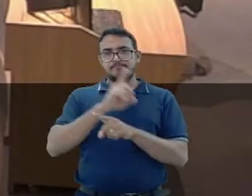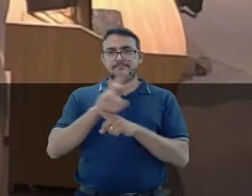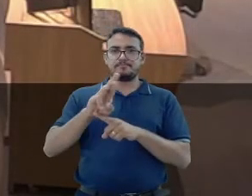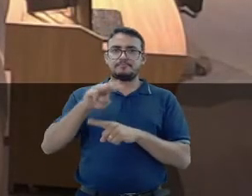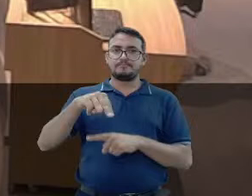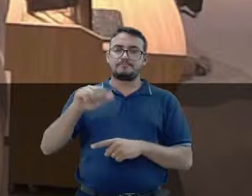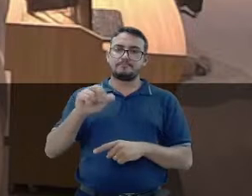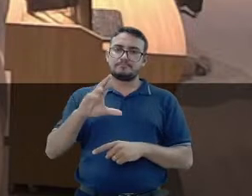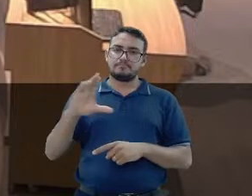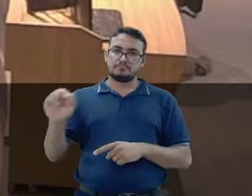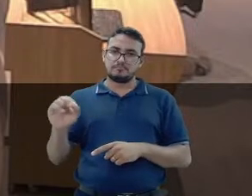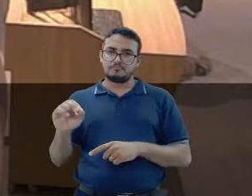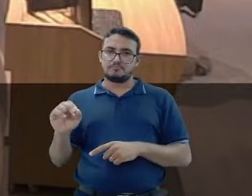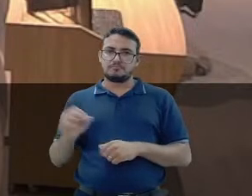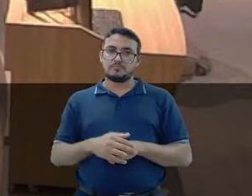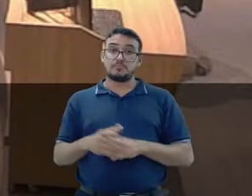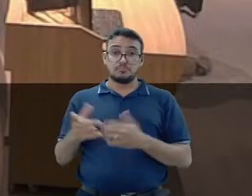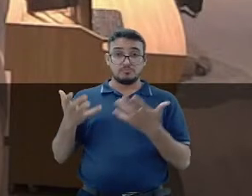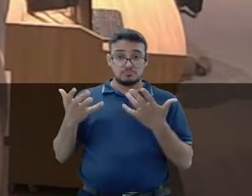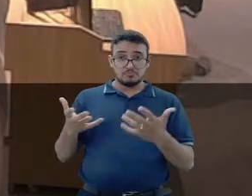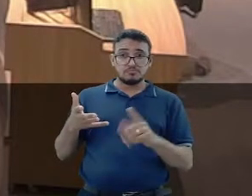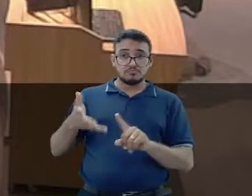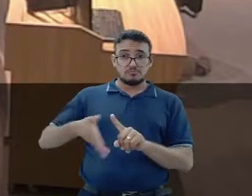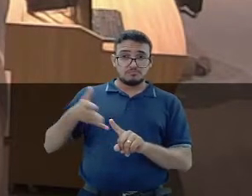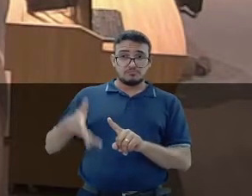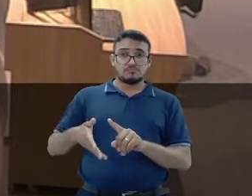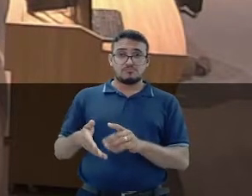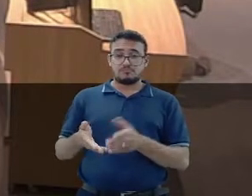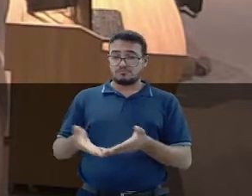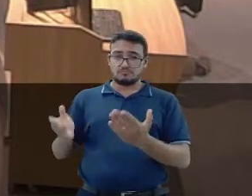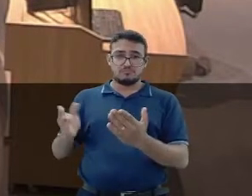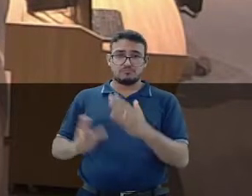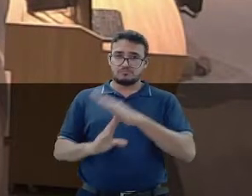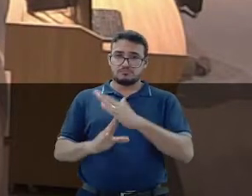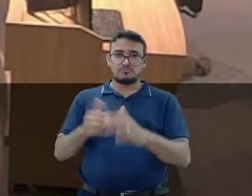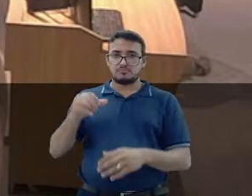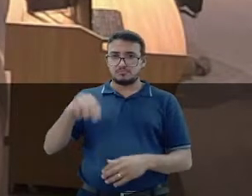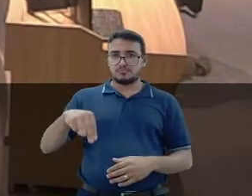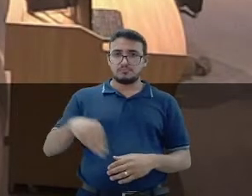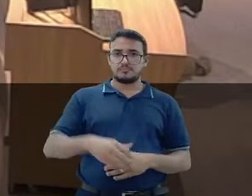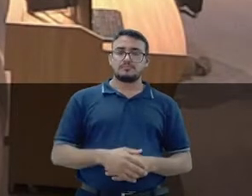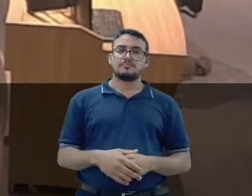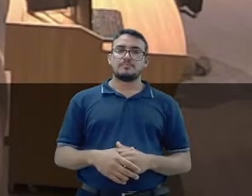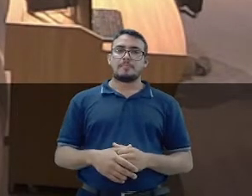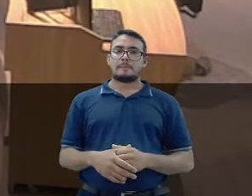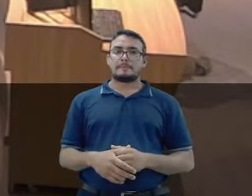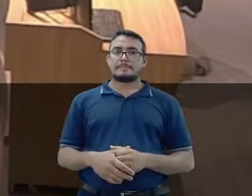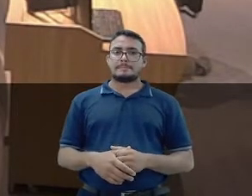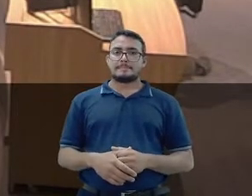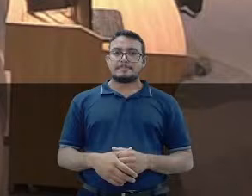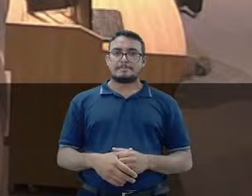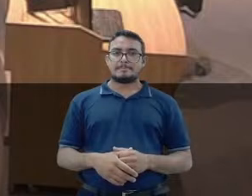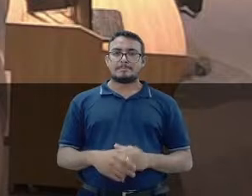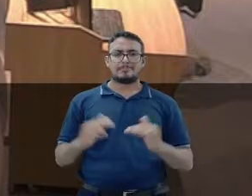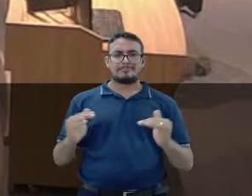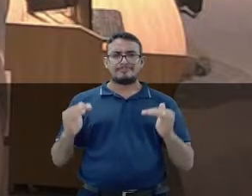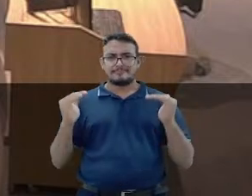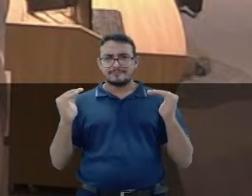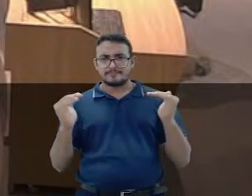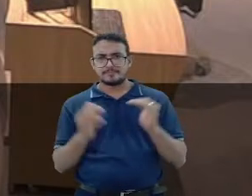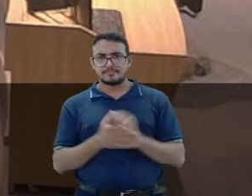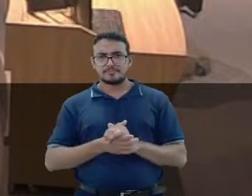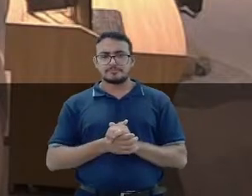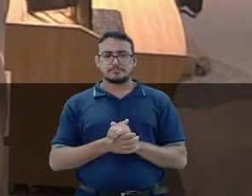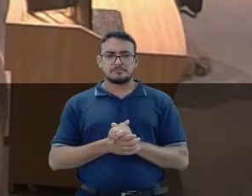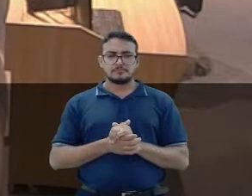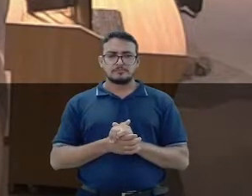o senhor quiser sustentar, lhe concedo a palavra pelo prazo regimental. Excelência, visto que